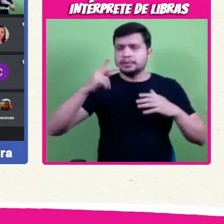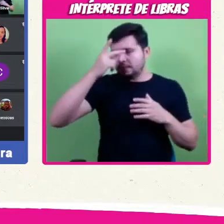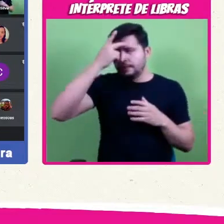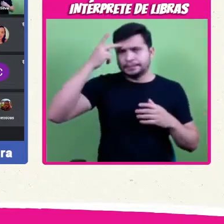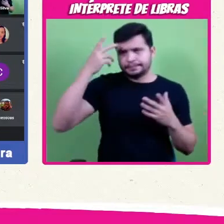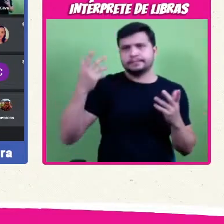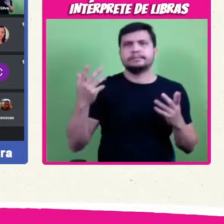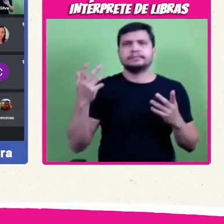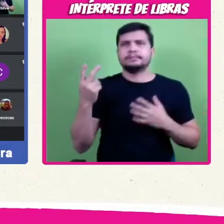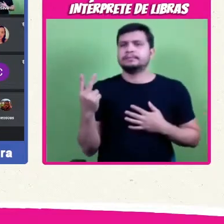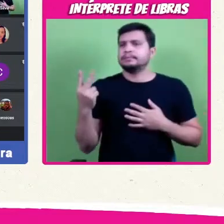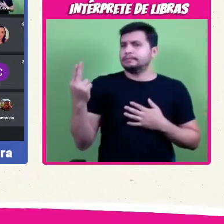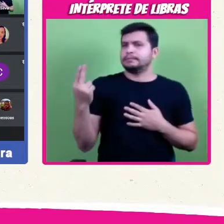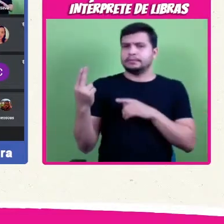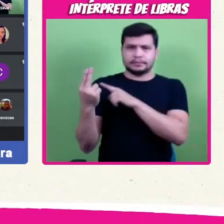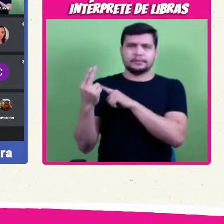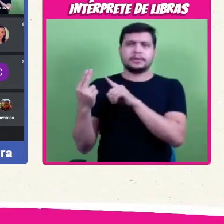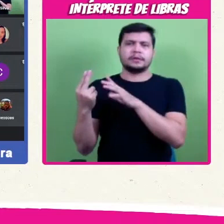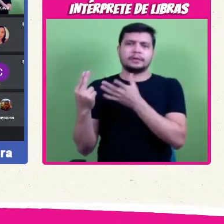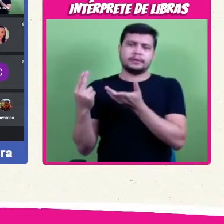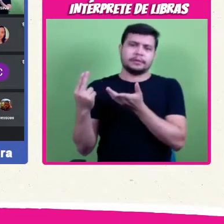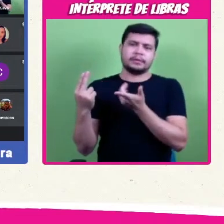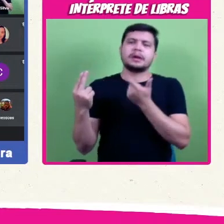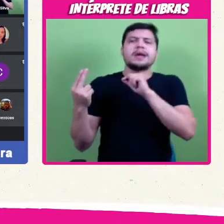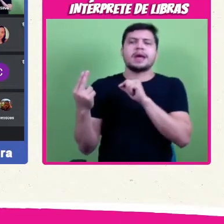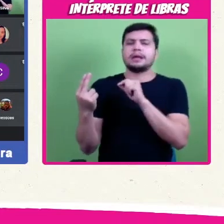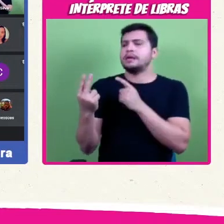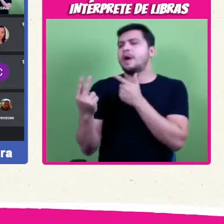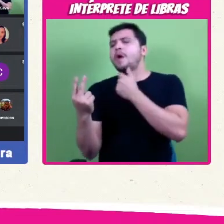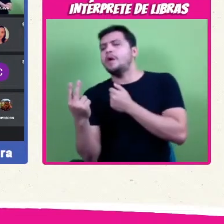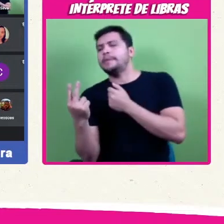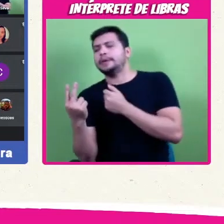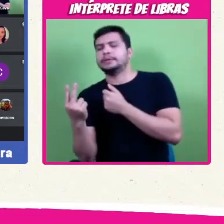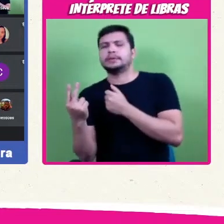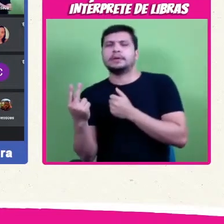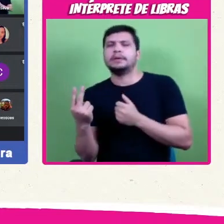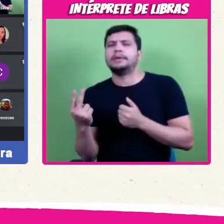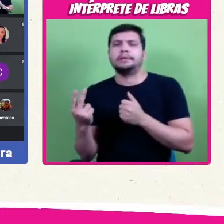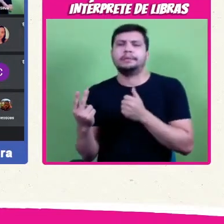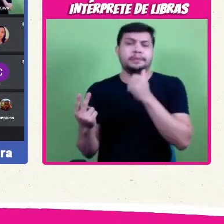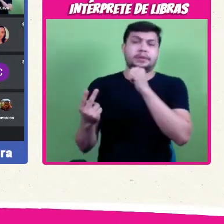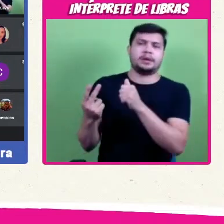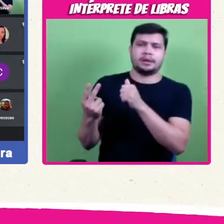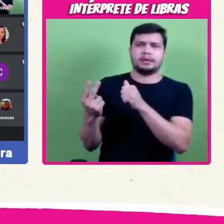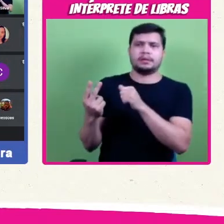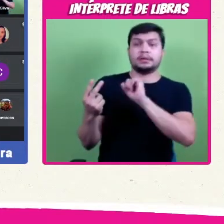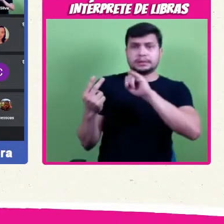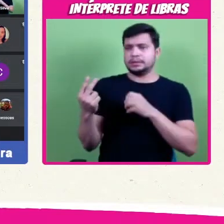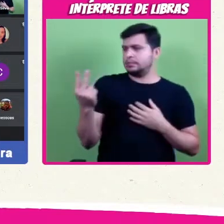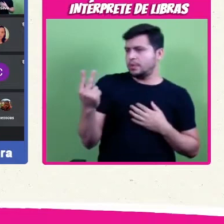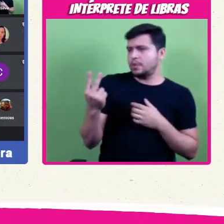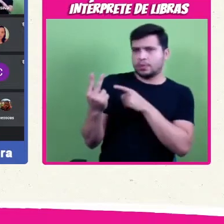ouvi. Quem é o homem da relação? 2 mulheres, né? Não tem homem na relação, são 2